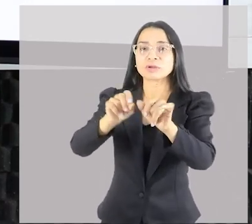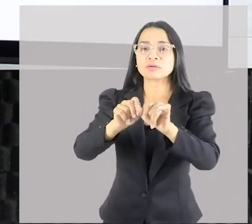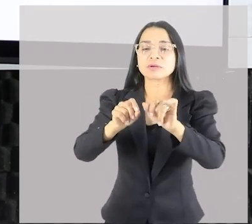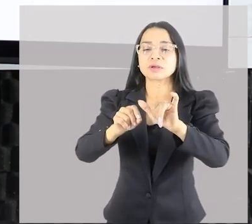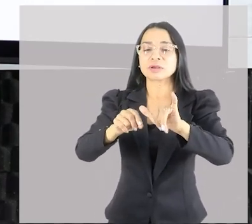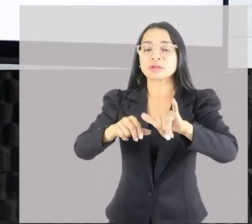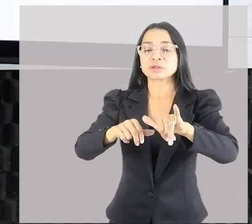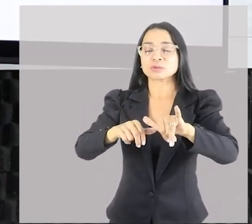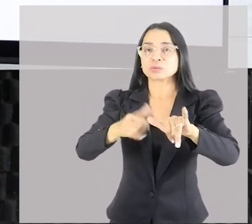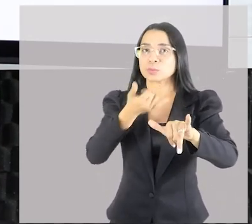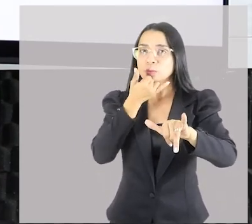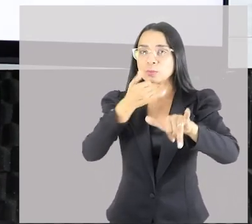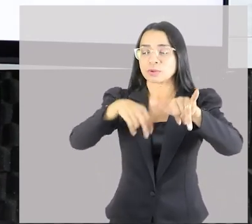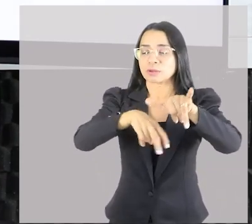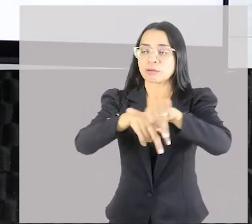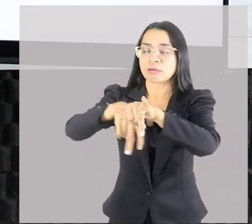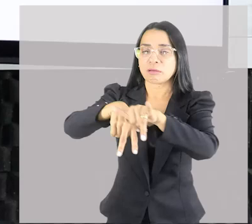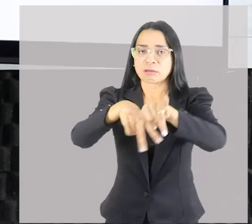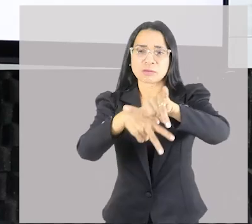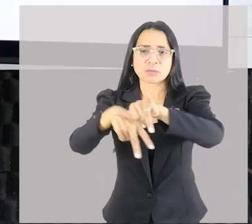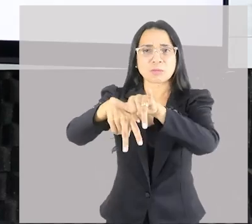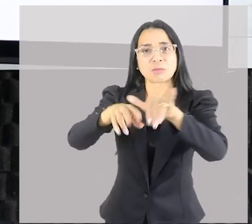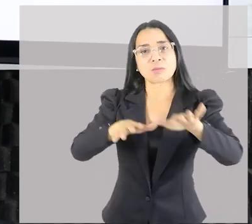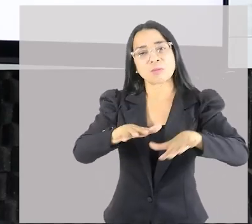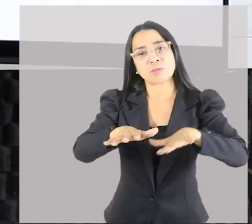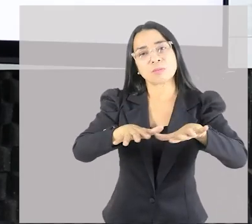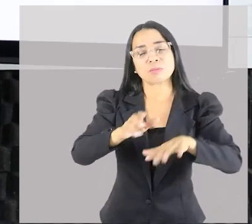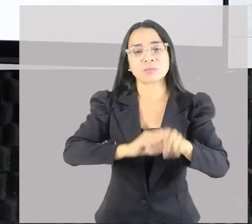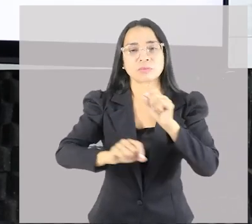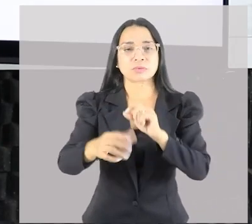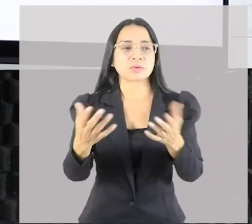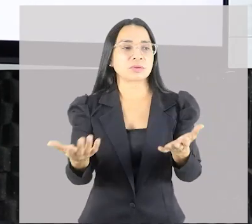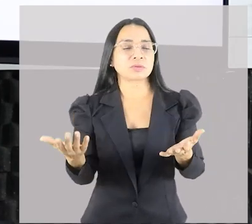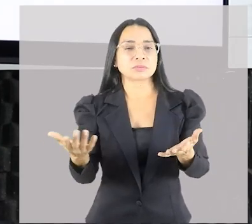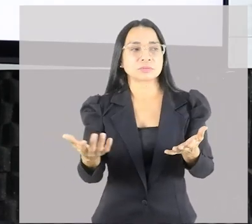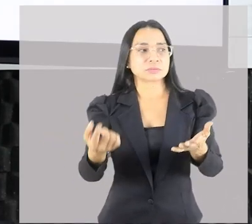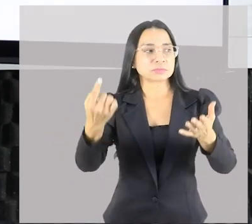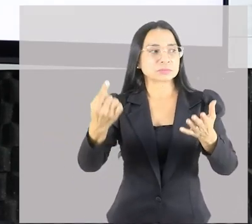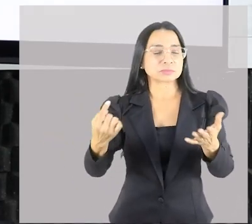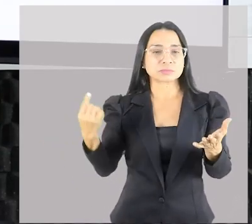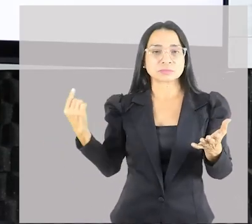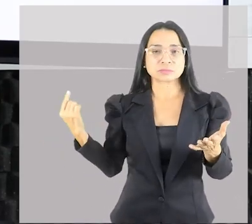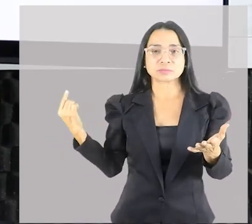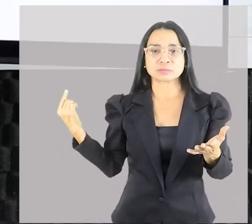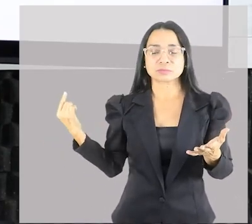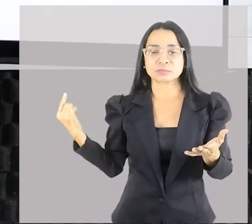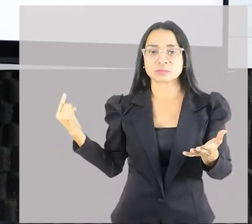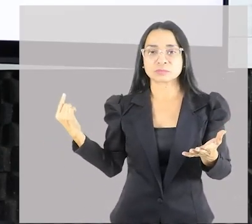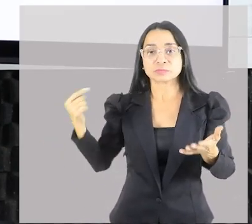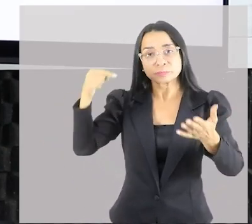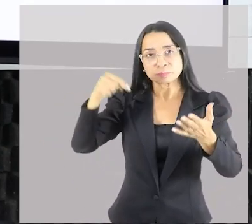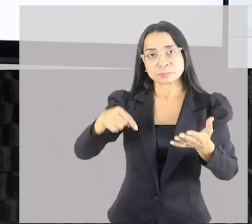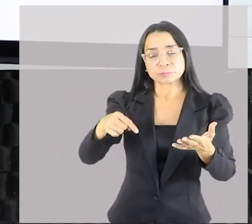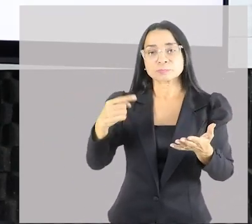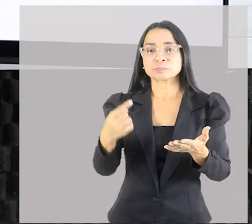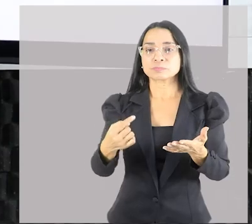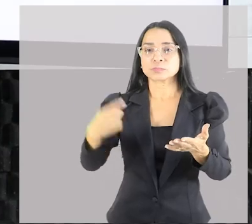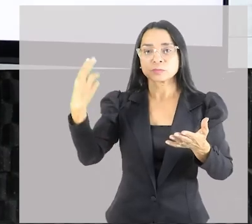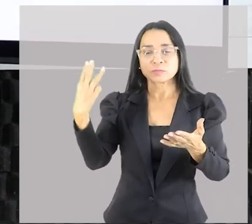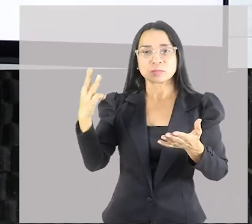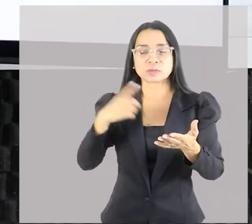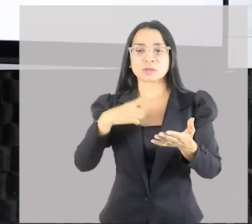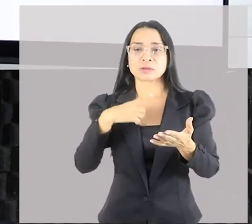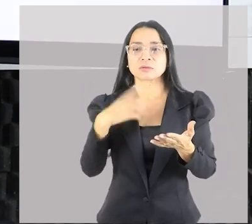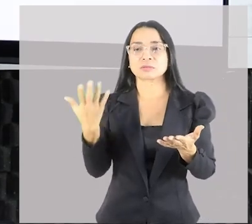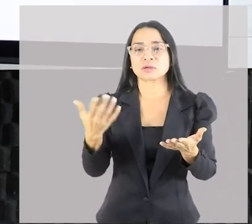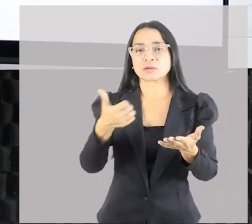simulando giros e ações deste boi. A festa inclui danças, já falei para vocês, deixa eu passar aqui, No Maranhão existem mais ou